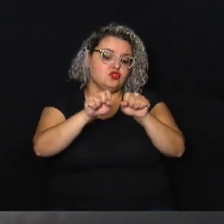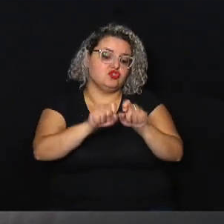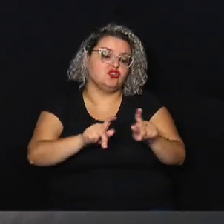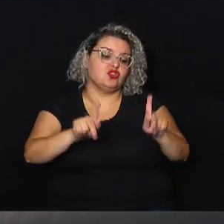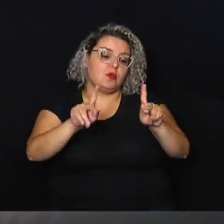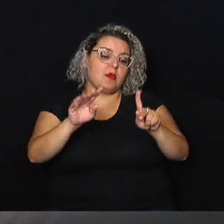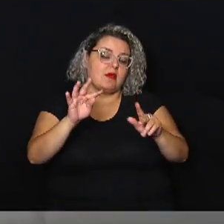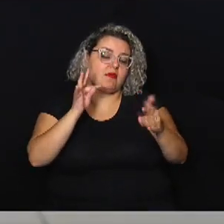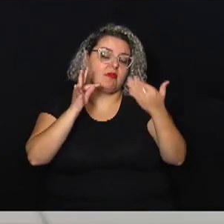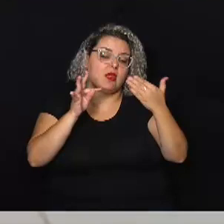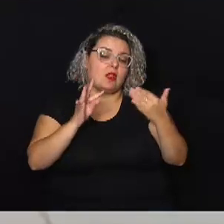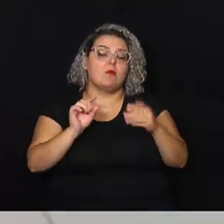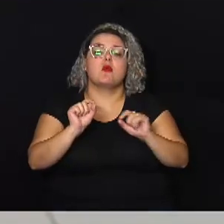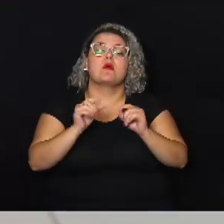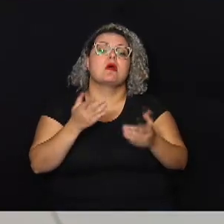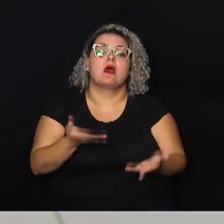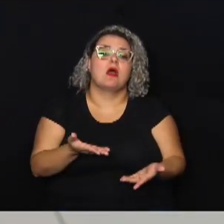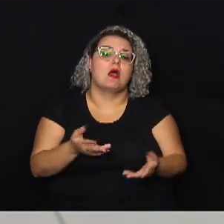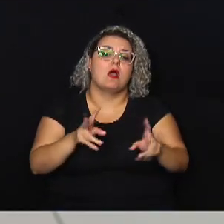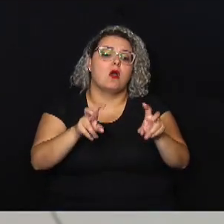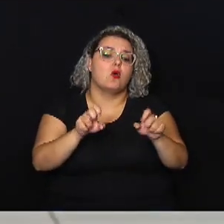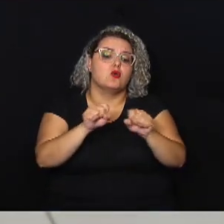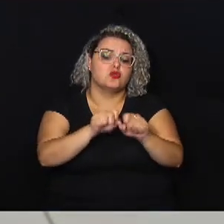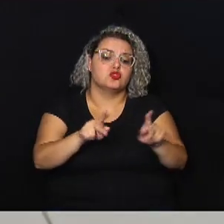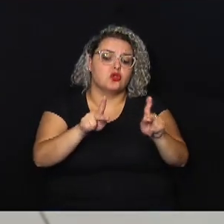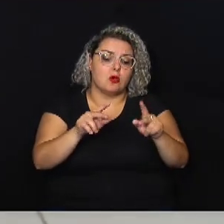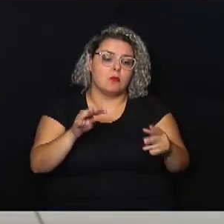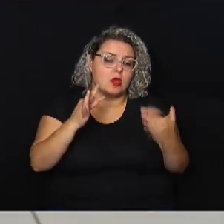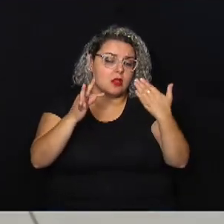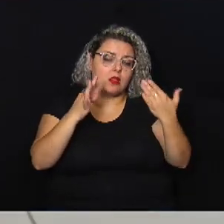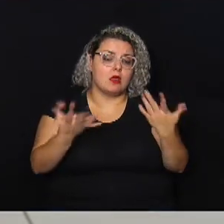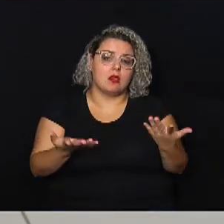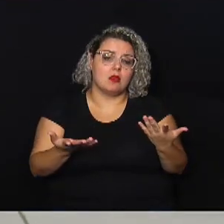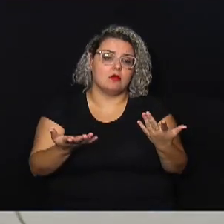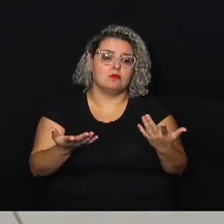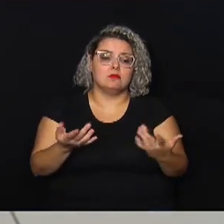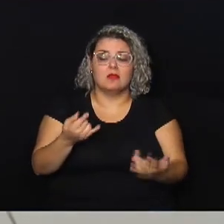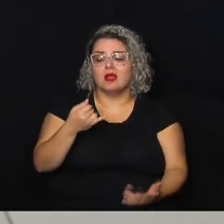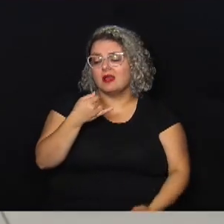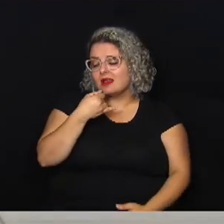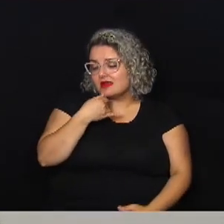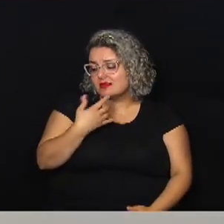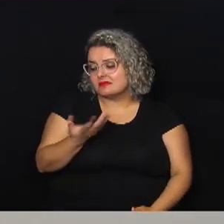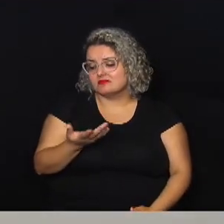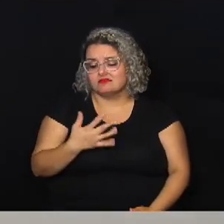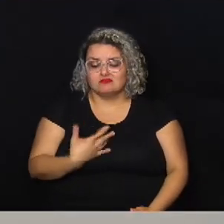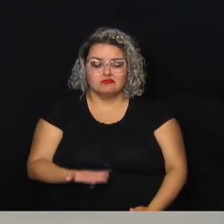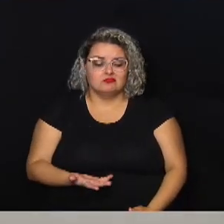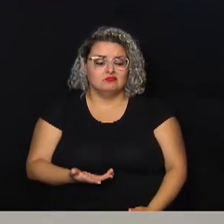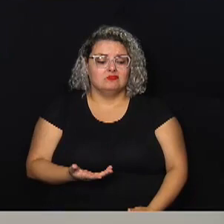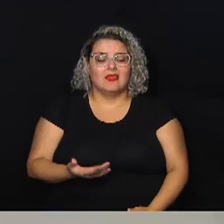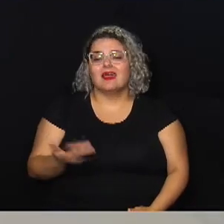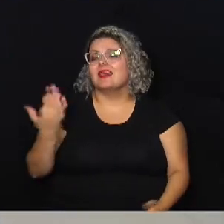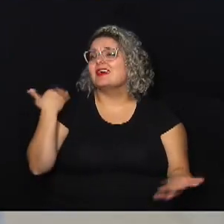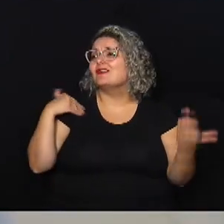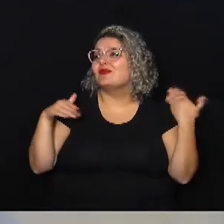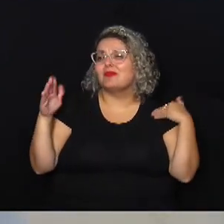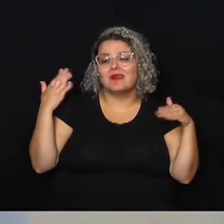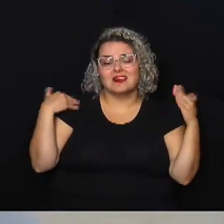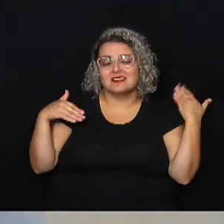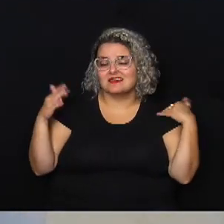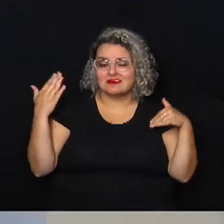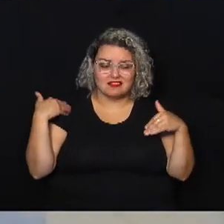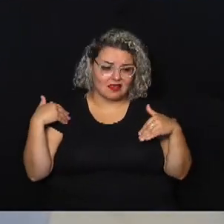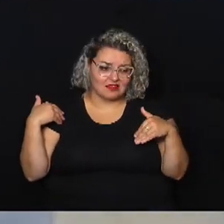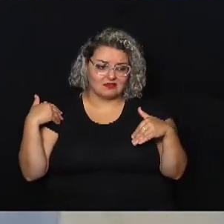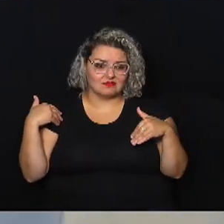que é o shopping terapia? Quando a pessoa está assim, tristinha, deprimida, infeliz da vida, eu vou dar um rolê no shopping,